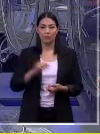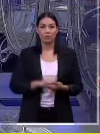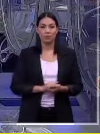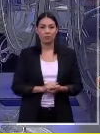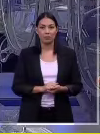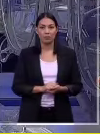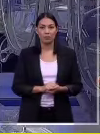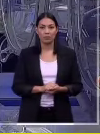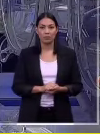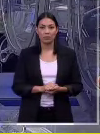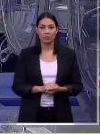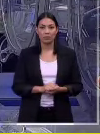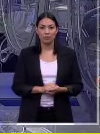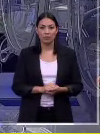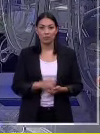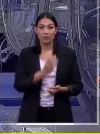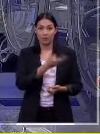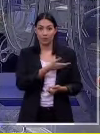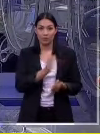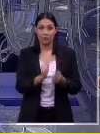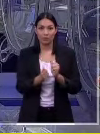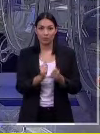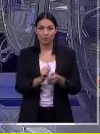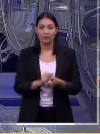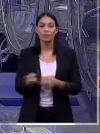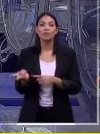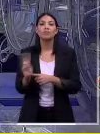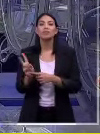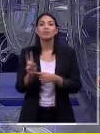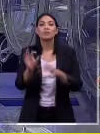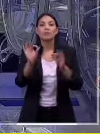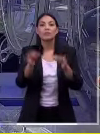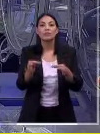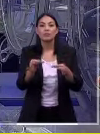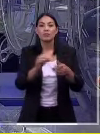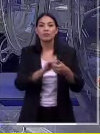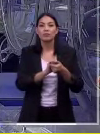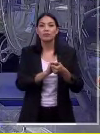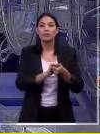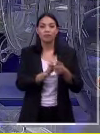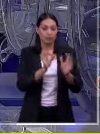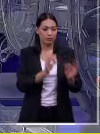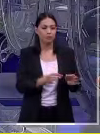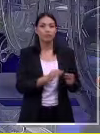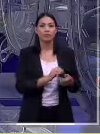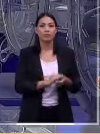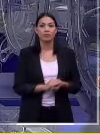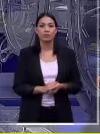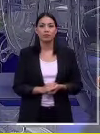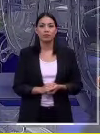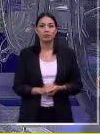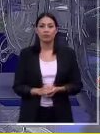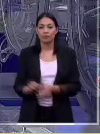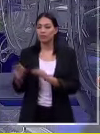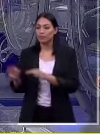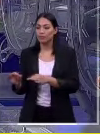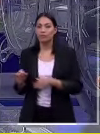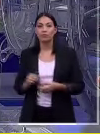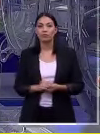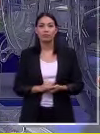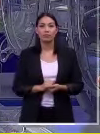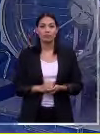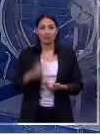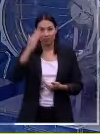do Tocantins é o Time do Coração. As senhoras auditoras populares confirmam? Sim, confirmo. Sim,